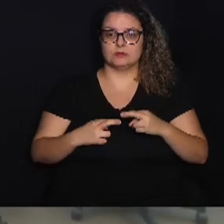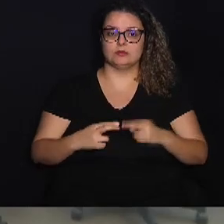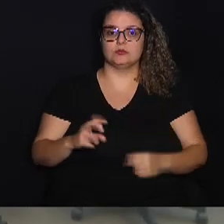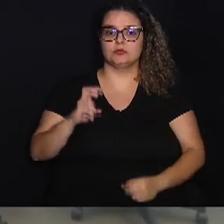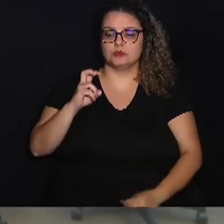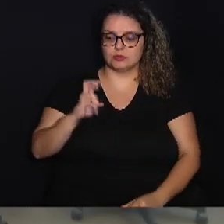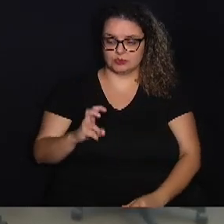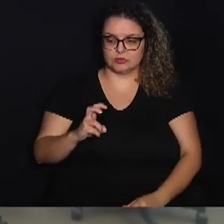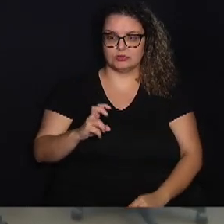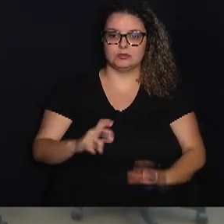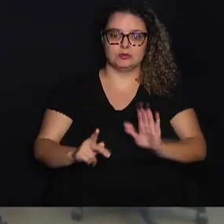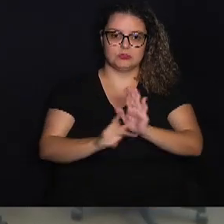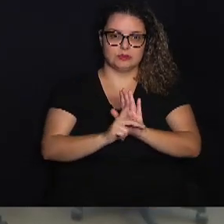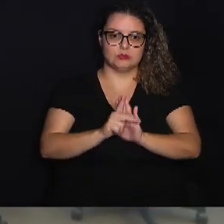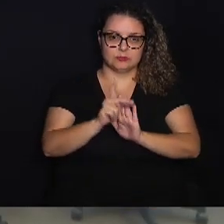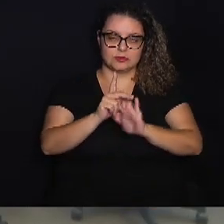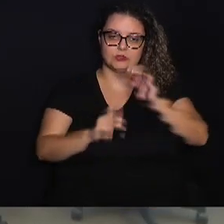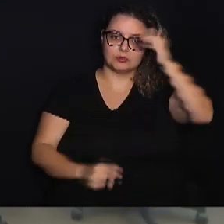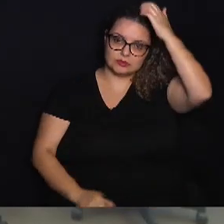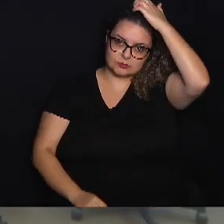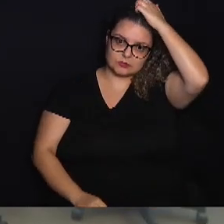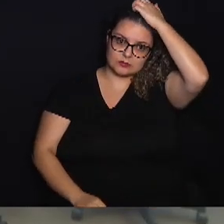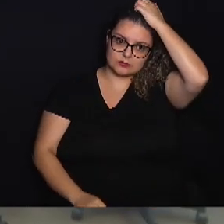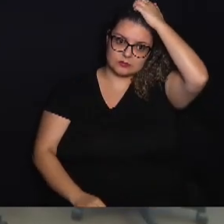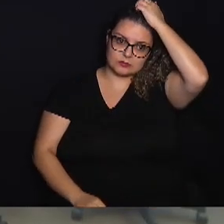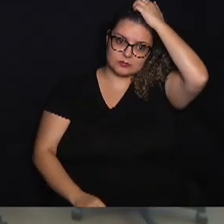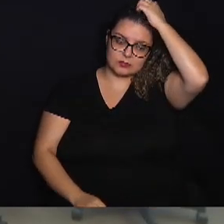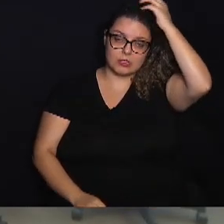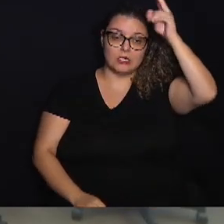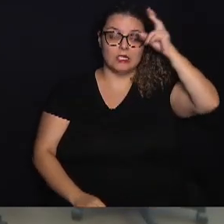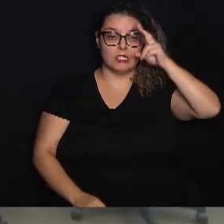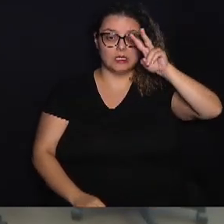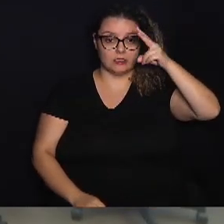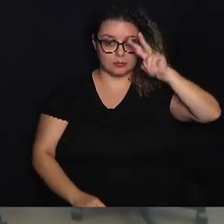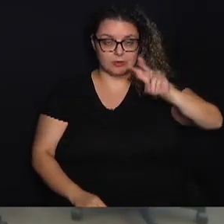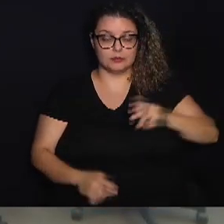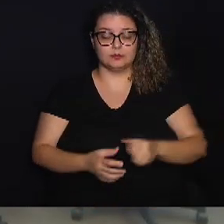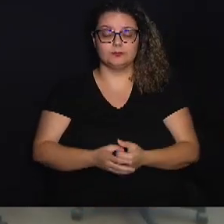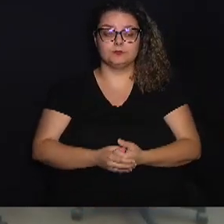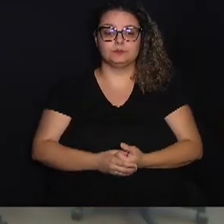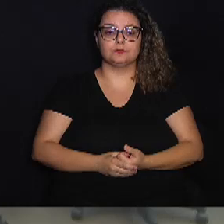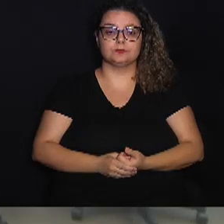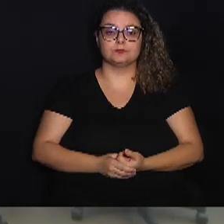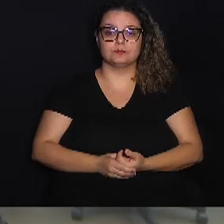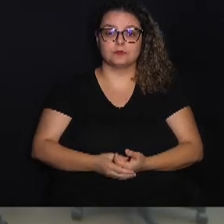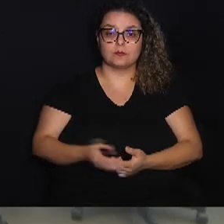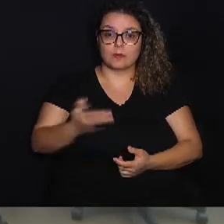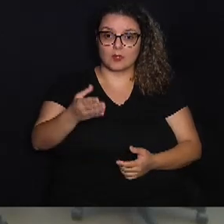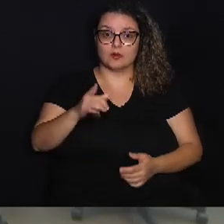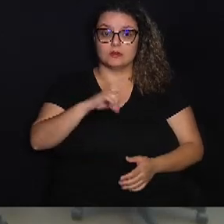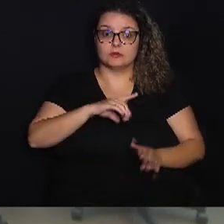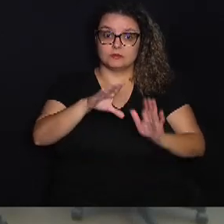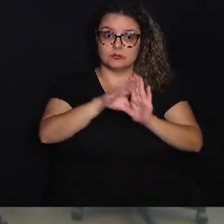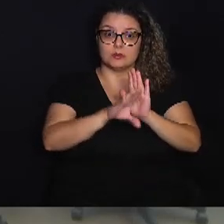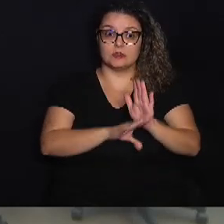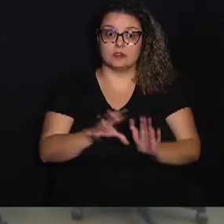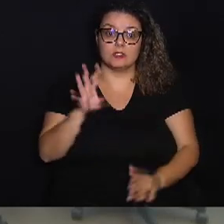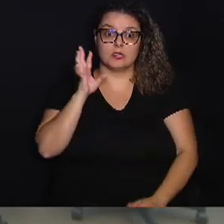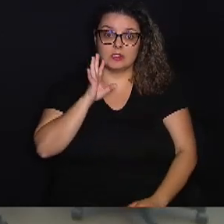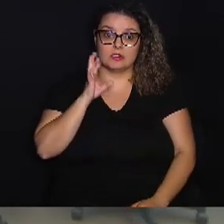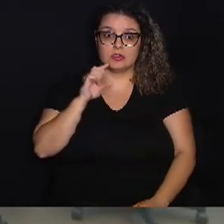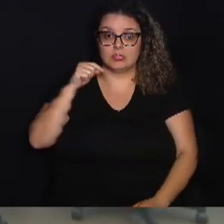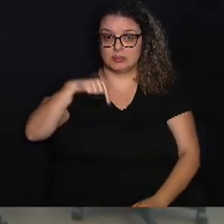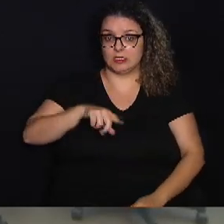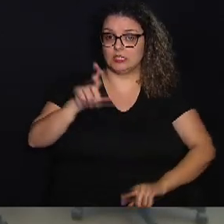cinco projetos olha Lembrando que você tem uma programação bem legal aqui da